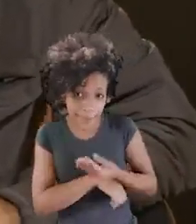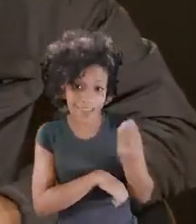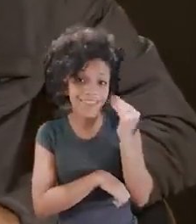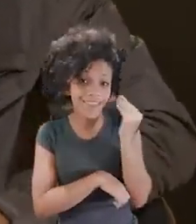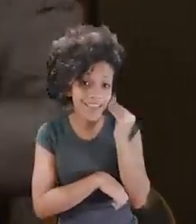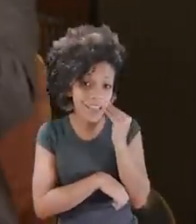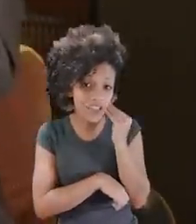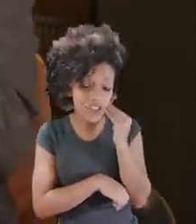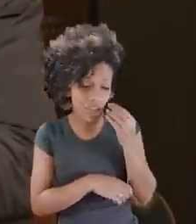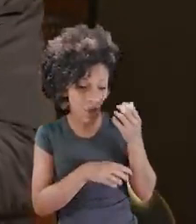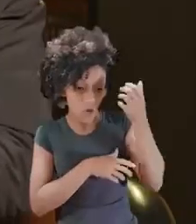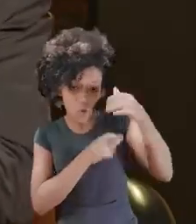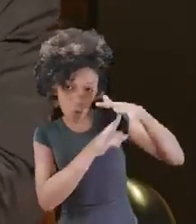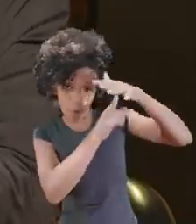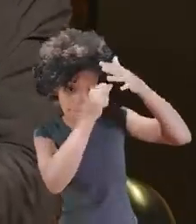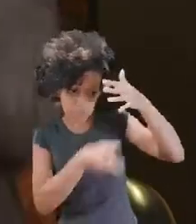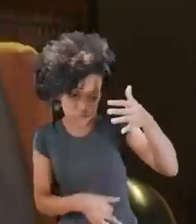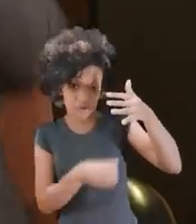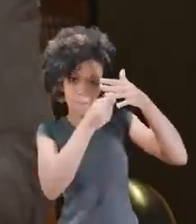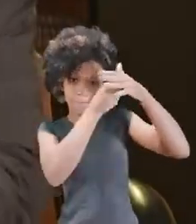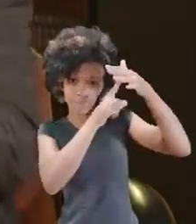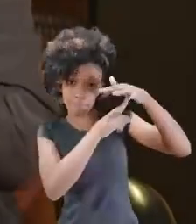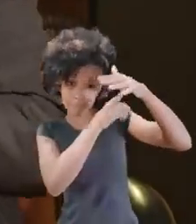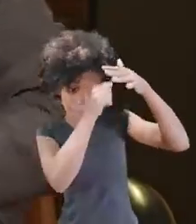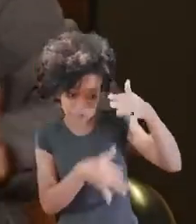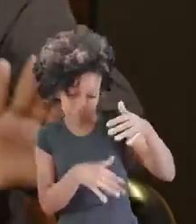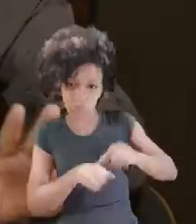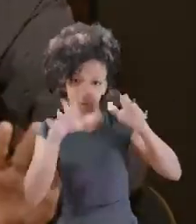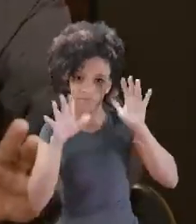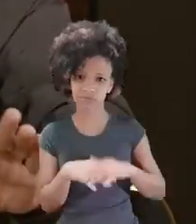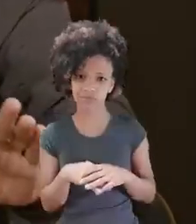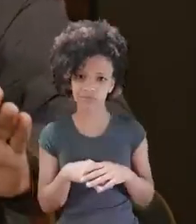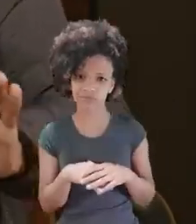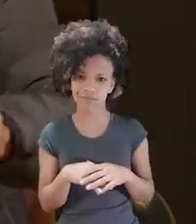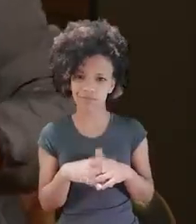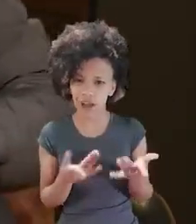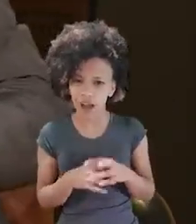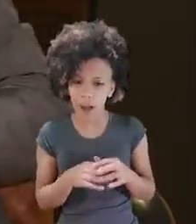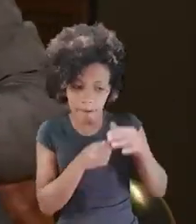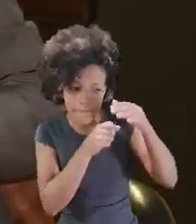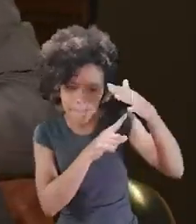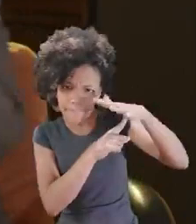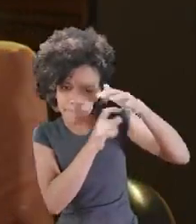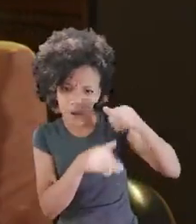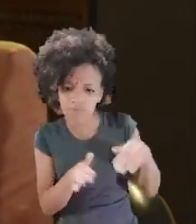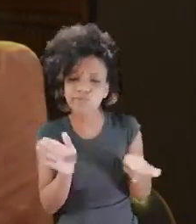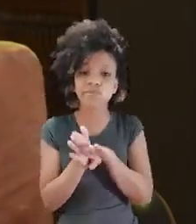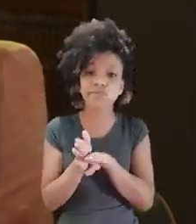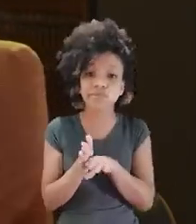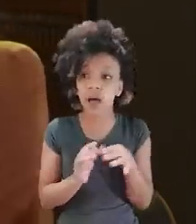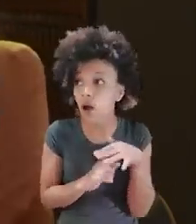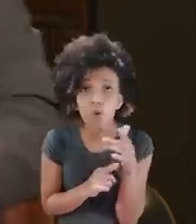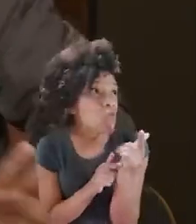a madrugada toda fazer uma festa roupa que acorda rápida então helicóptero passava de seu maluco rapidinho no mato eu usava quando exército brotou lá na